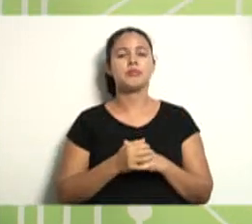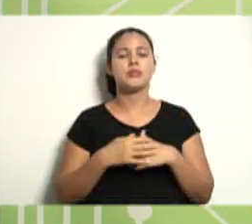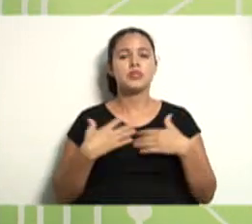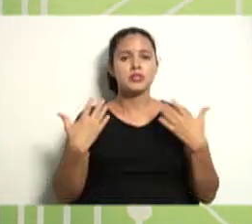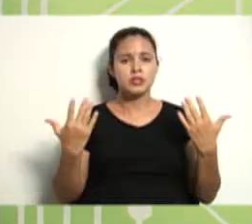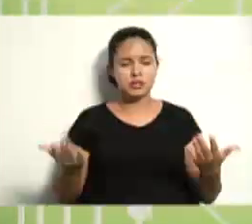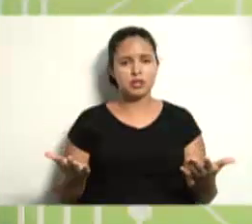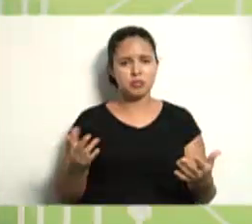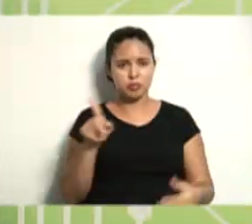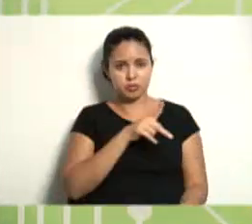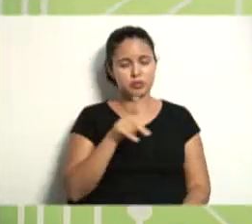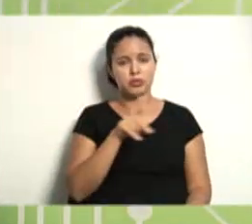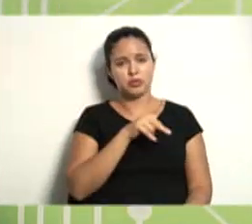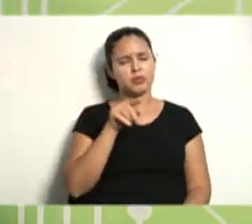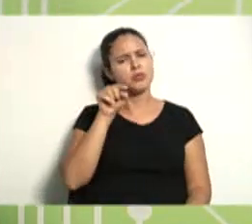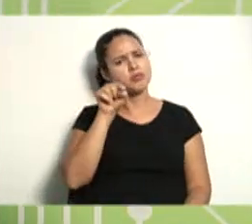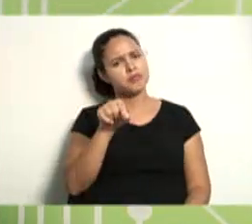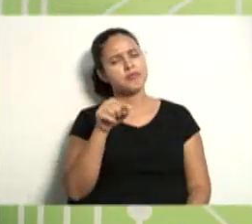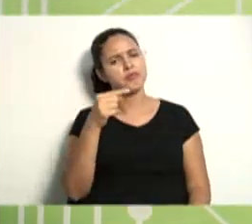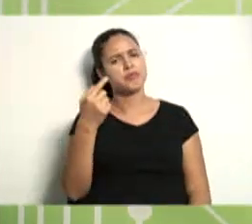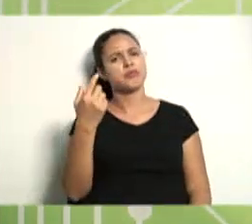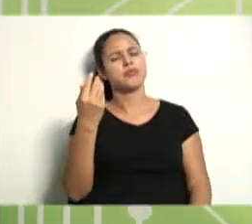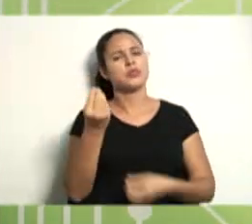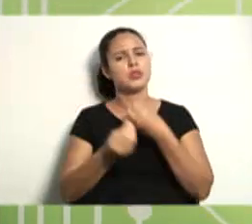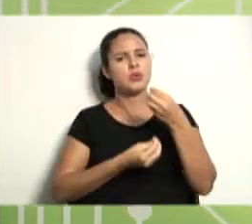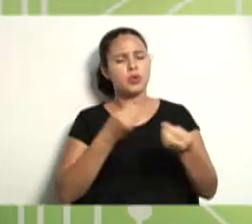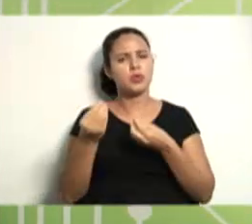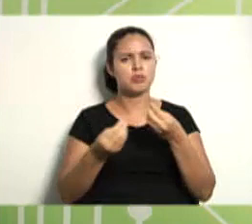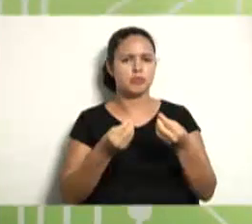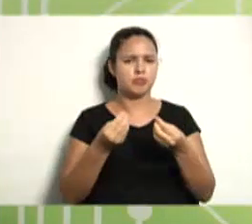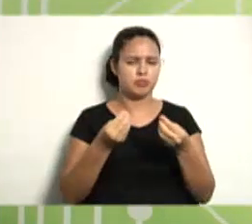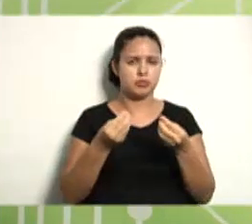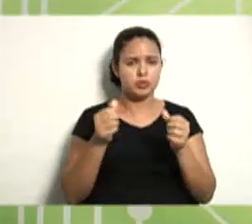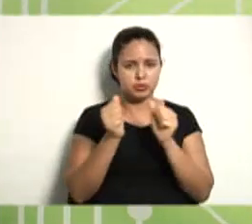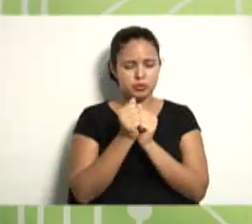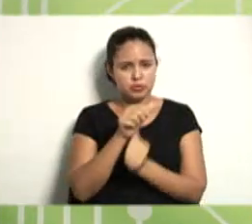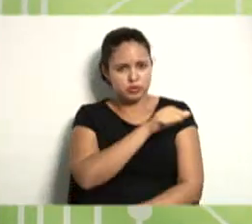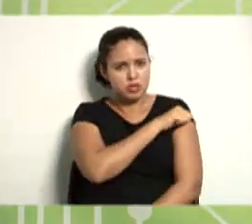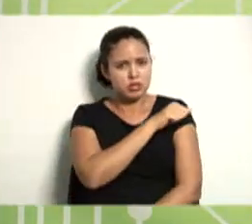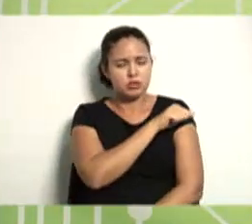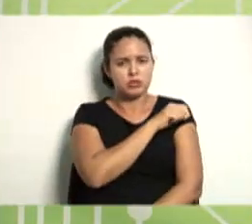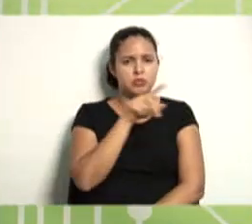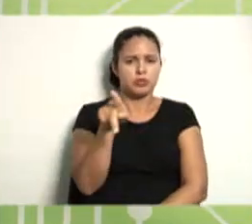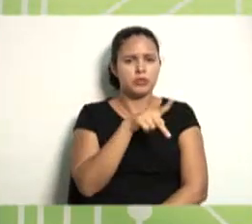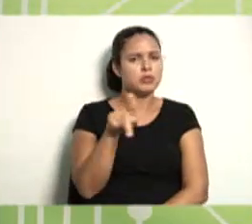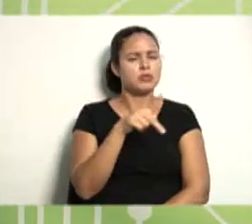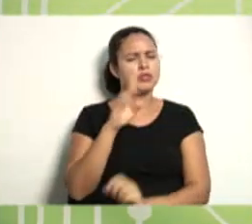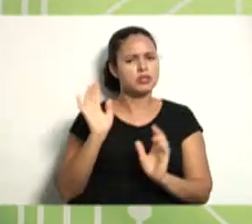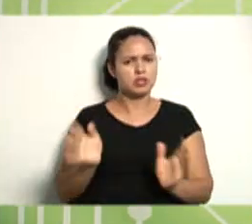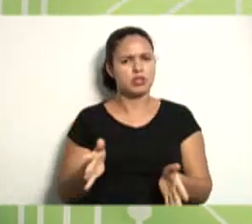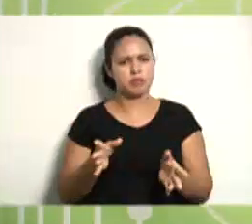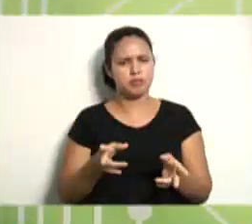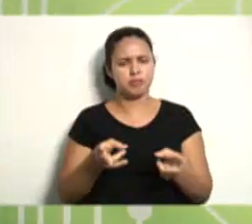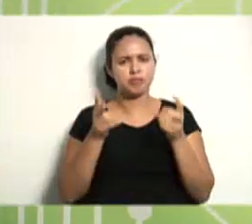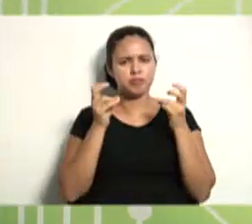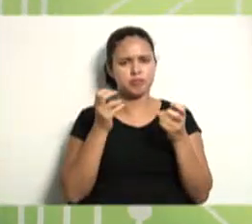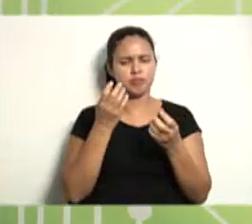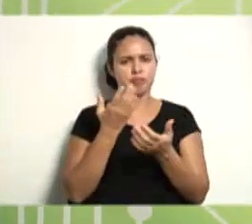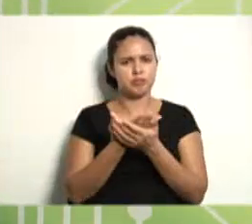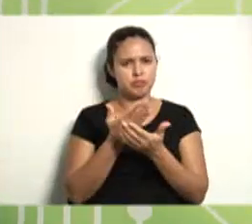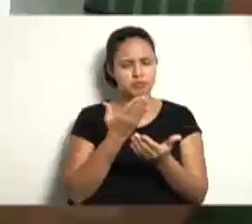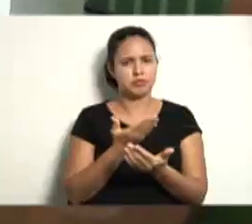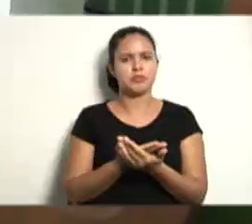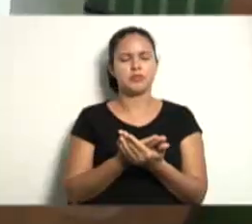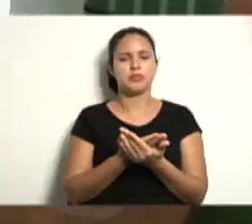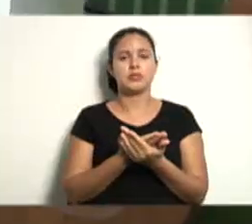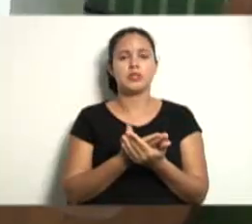Professor Oliene, o senhor, que assim como os alunos, como os professores no Polo, assistiram essa aula, o que o senhor tem para me